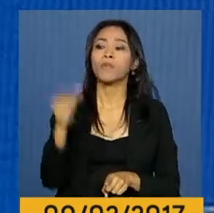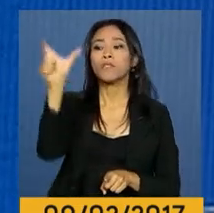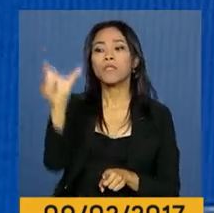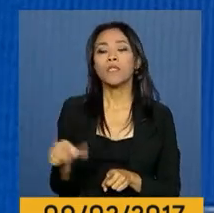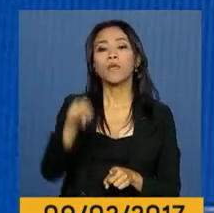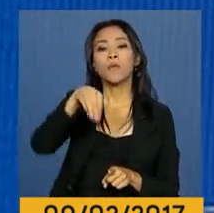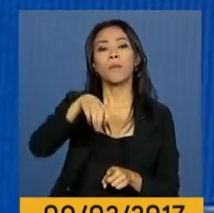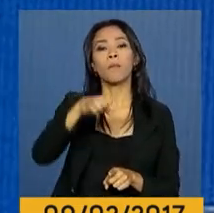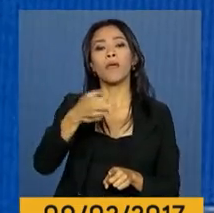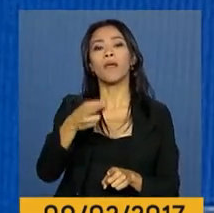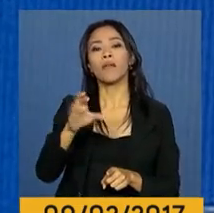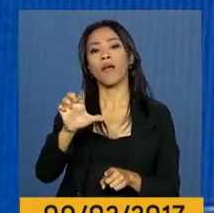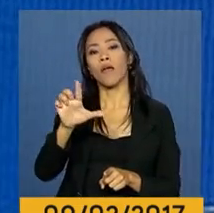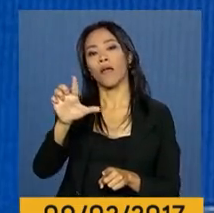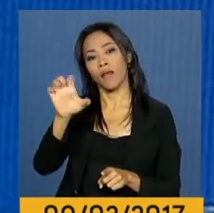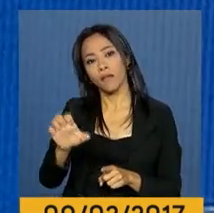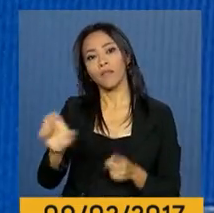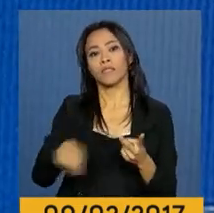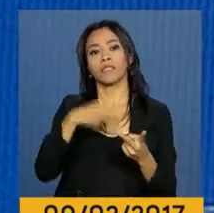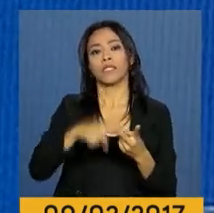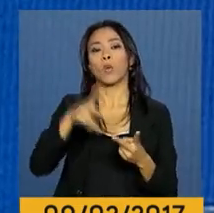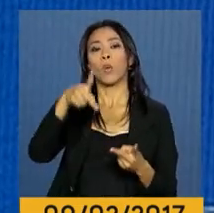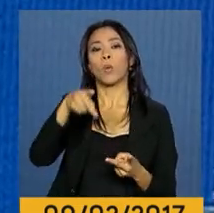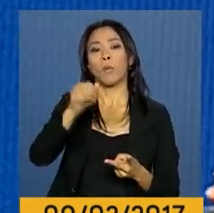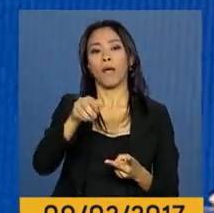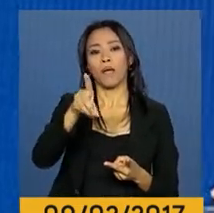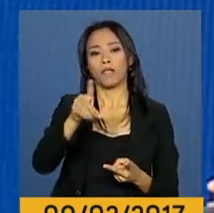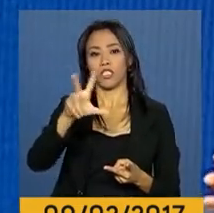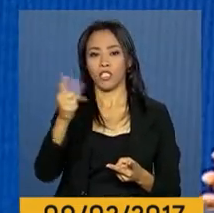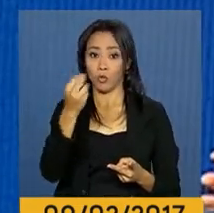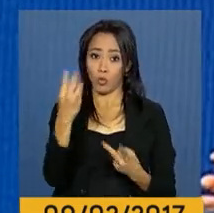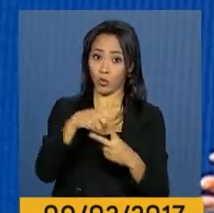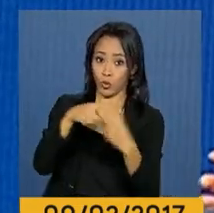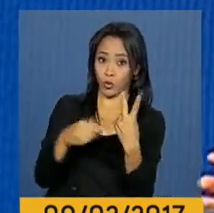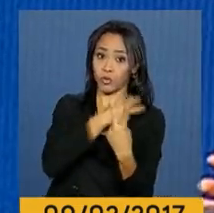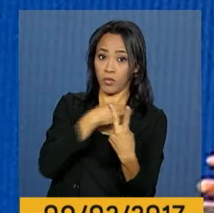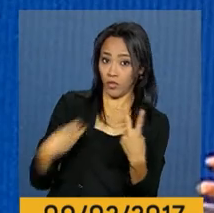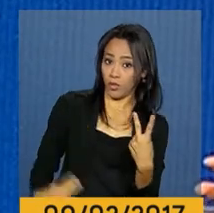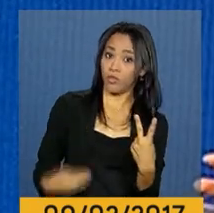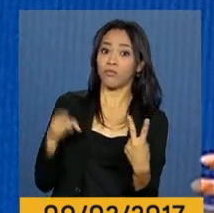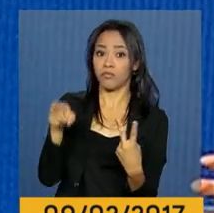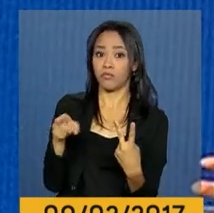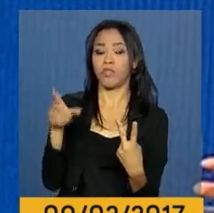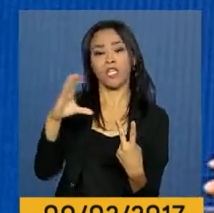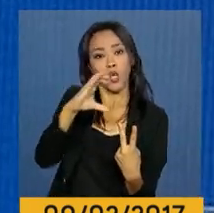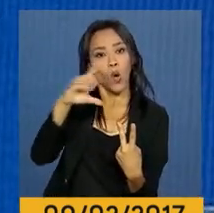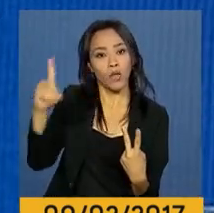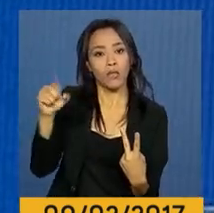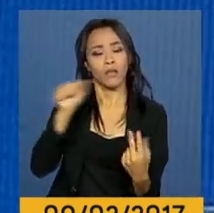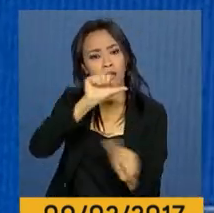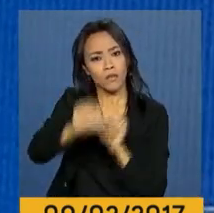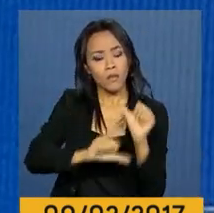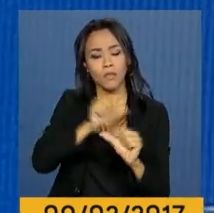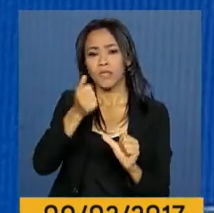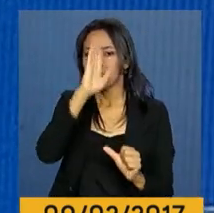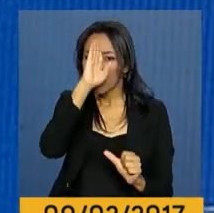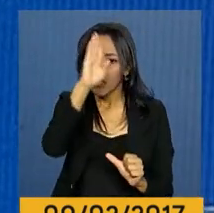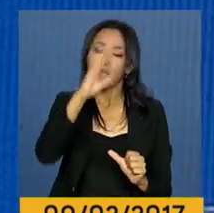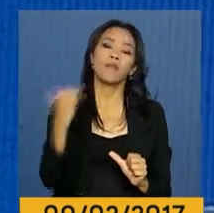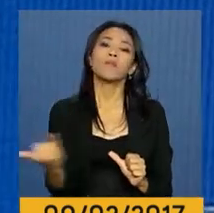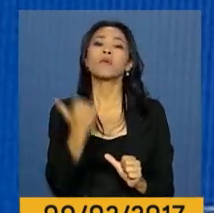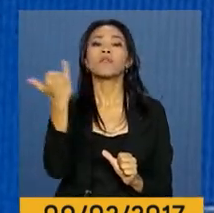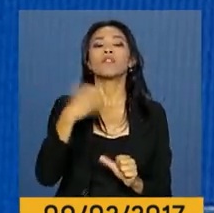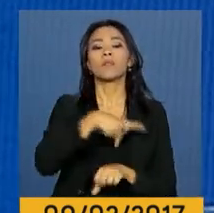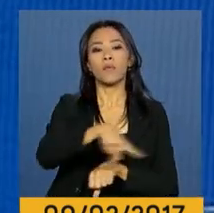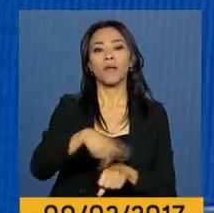Padilha coordenaram essa questão da reforma da Previdência ental eh para o país vocês sabem que agora antes de ontem